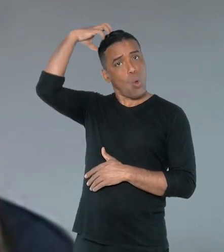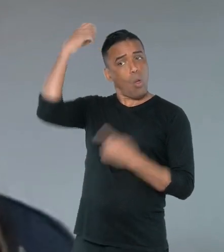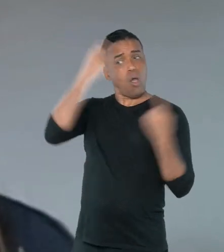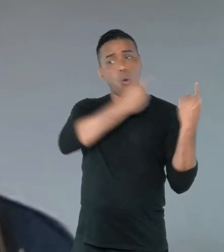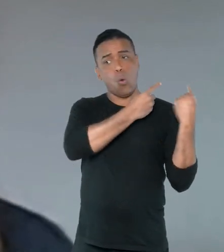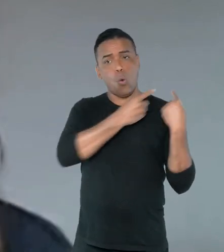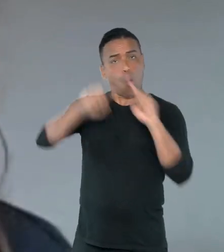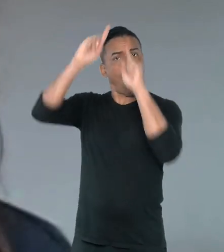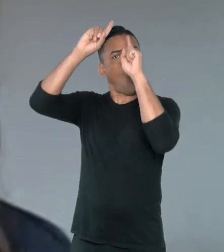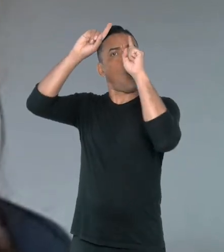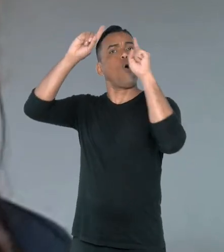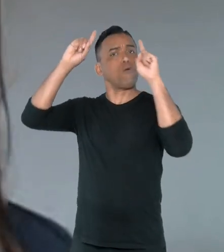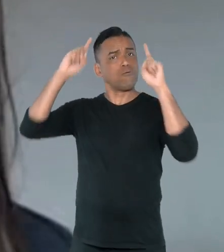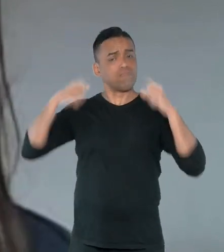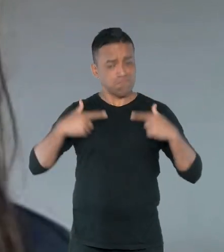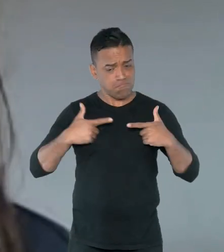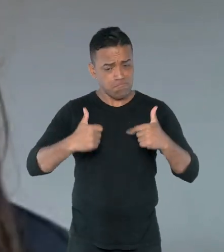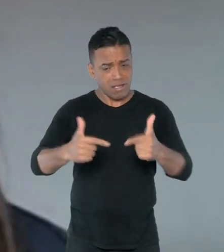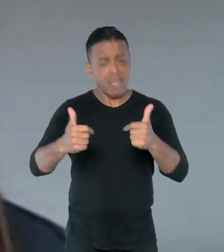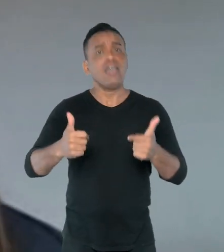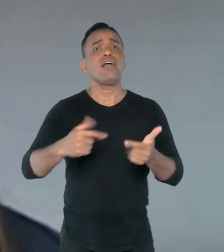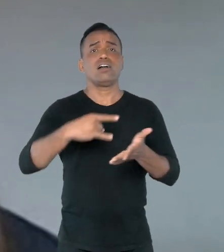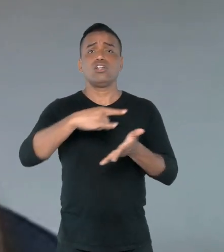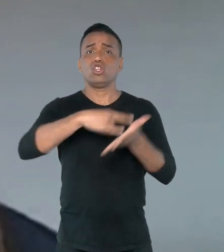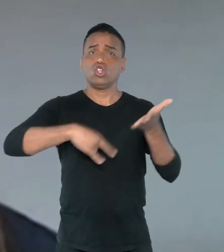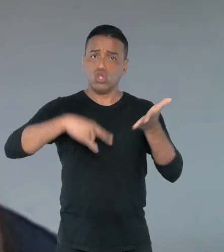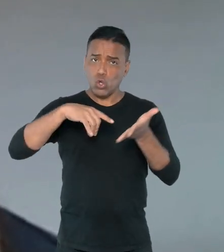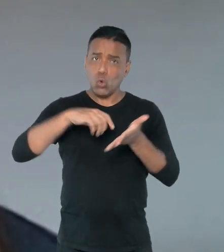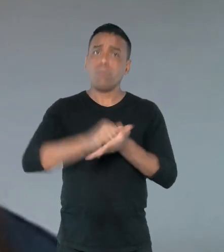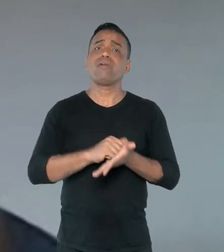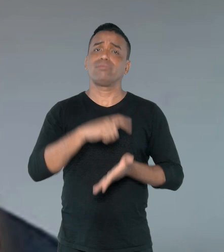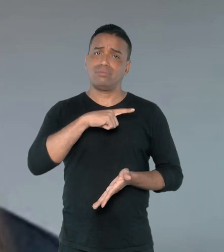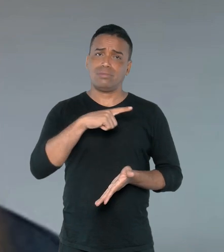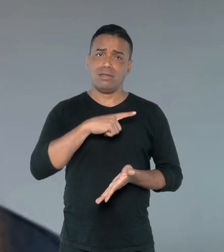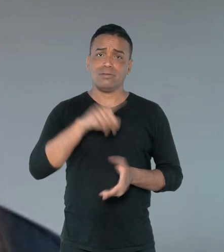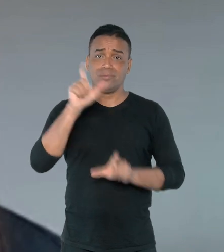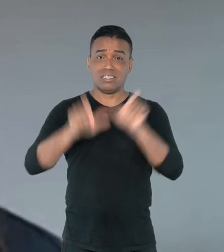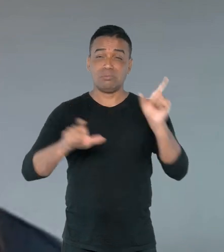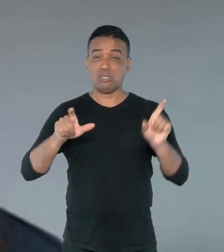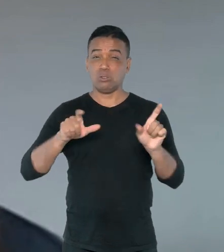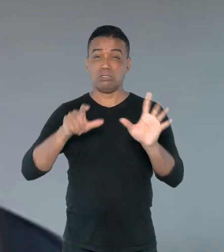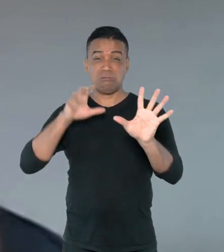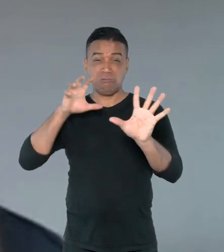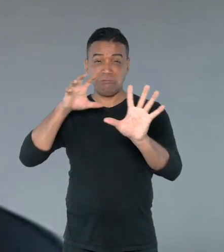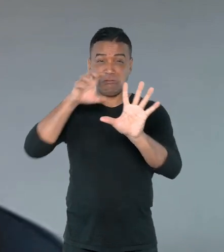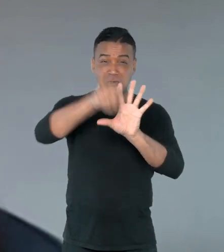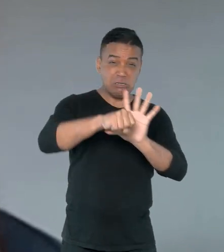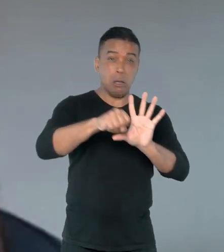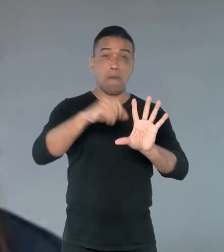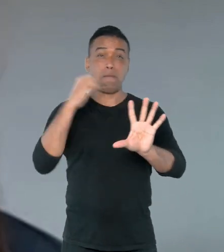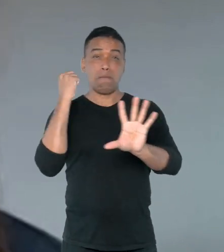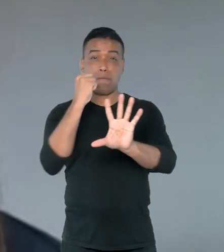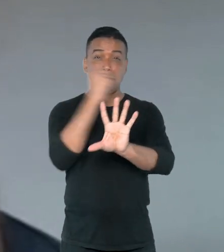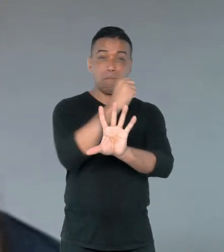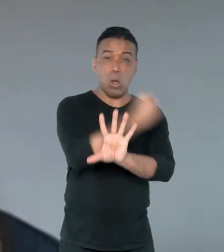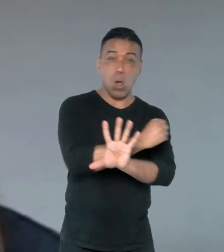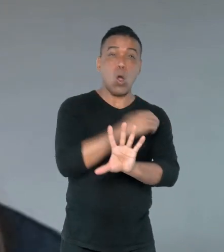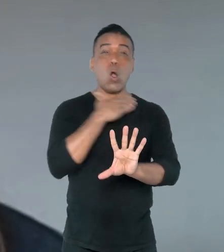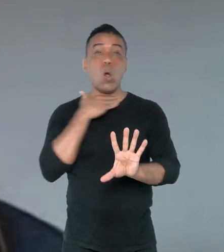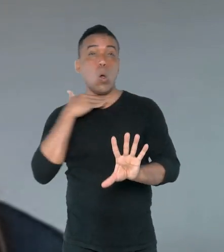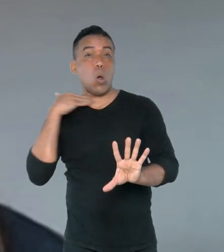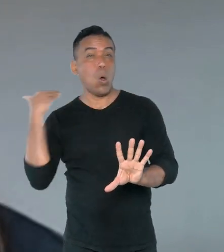guerra mesmo, isso tem documentado isso. Essas pessoas foram perseguidas, foram mortas, foram